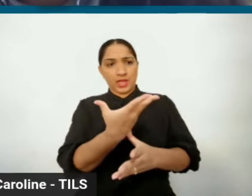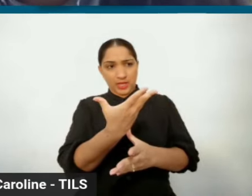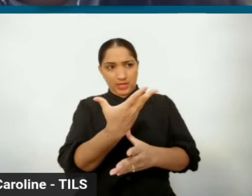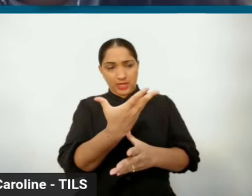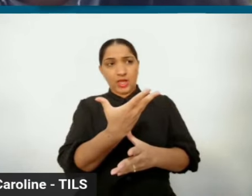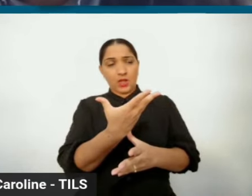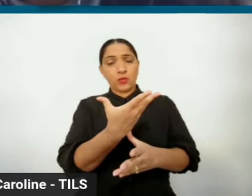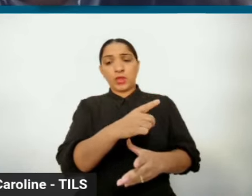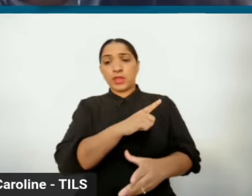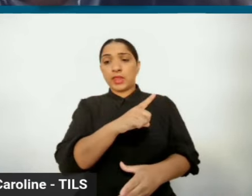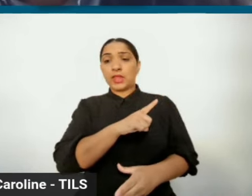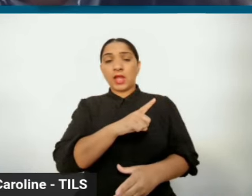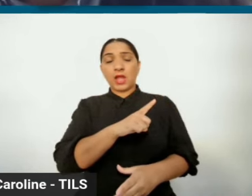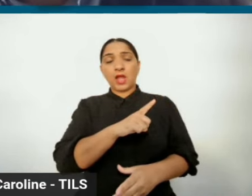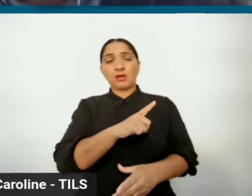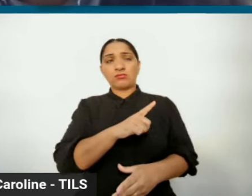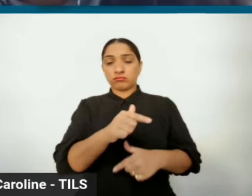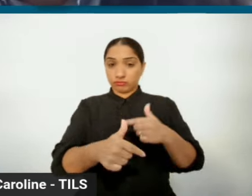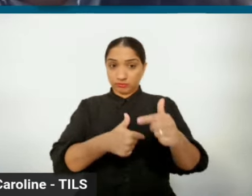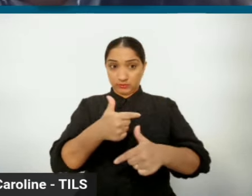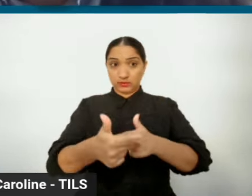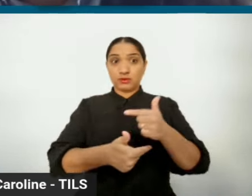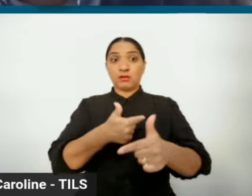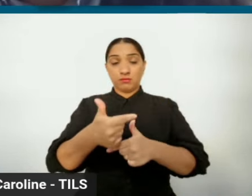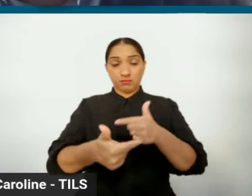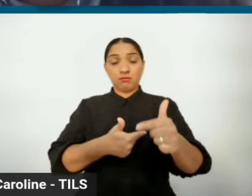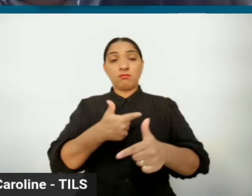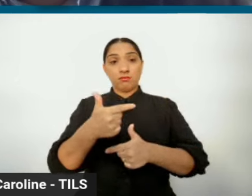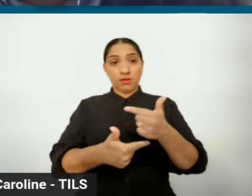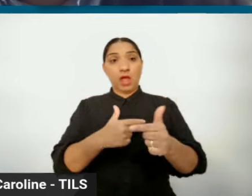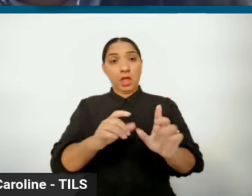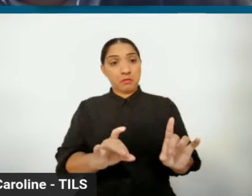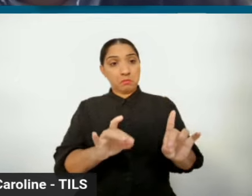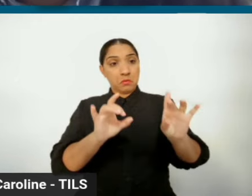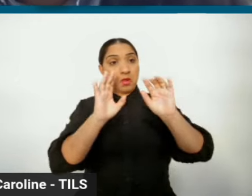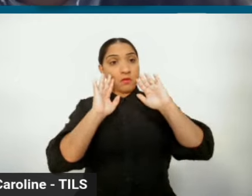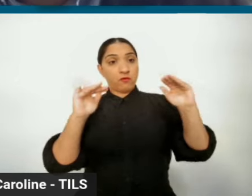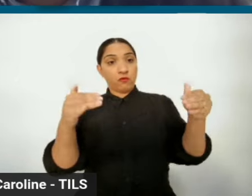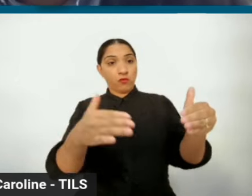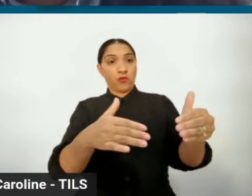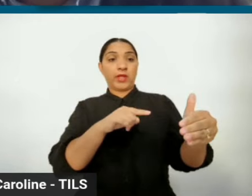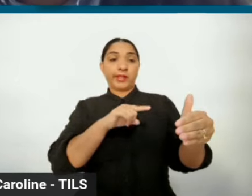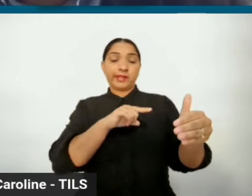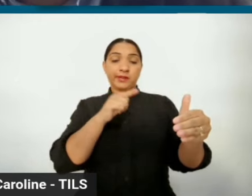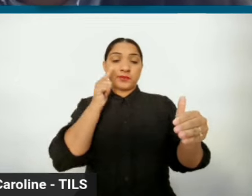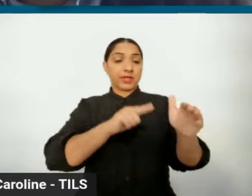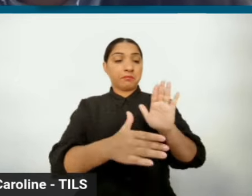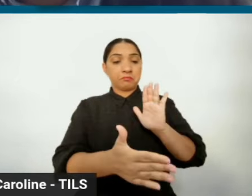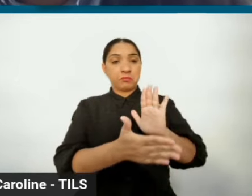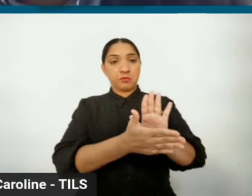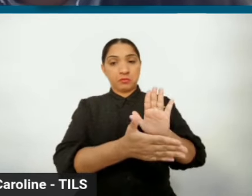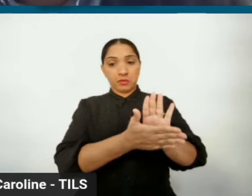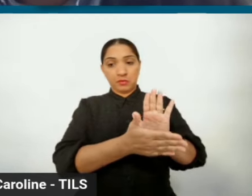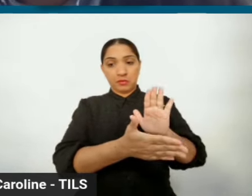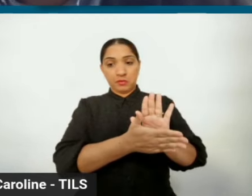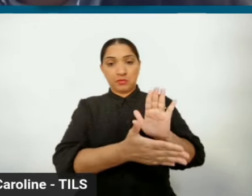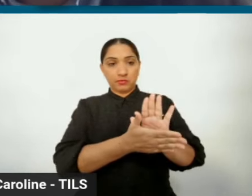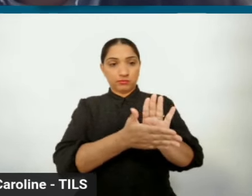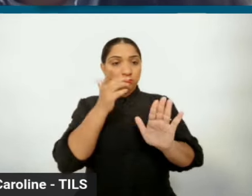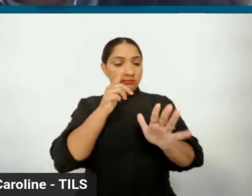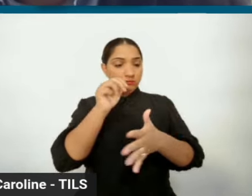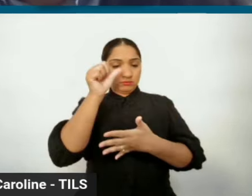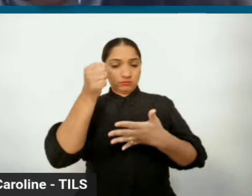é, teve esse trabalho muito específico para criar uma proposta do modelo de